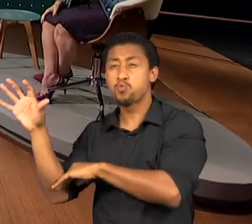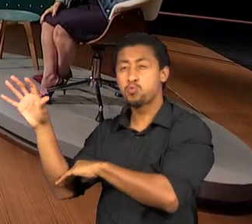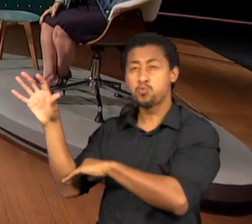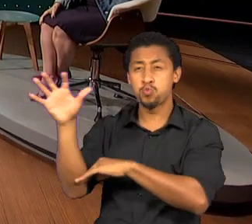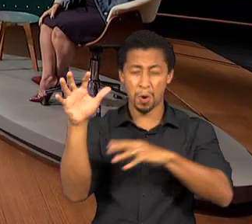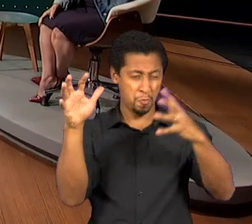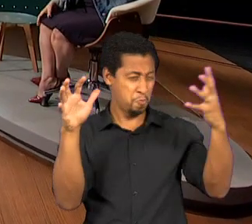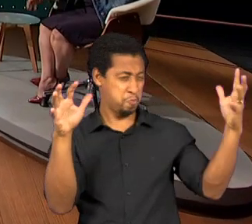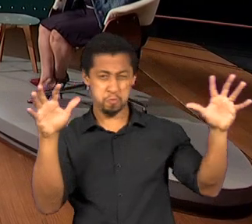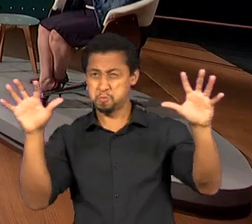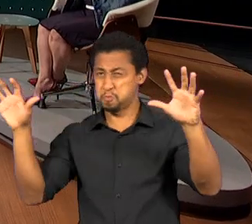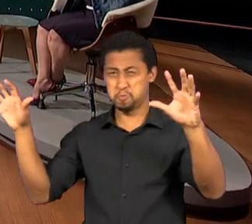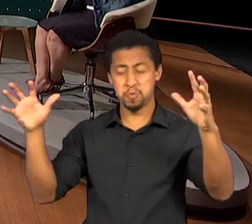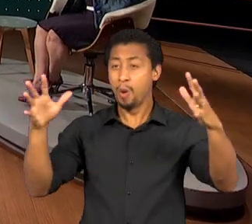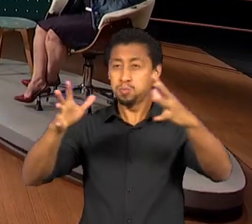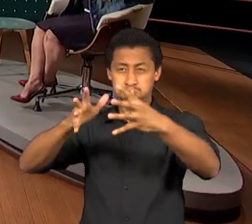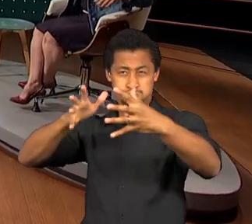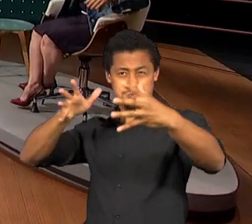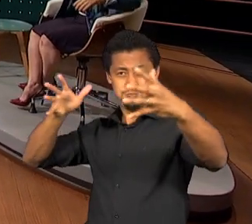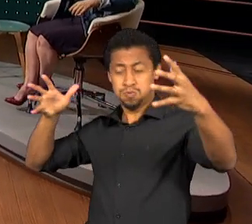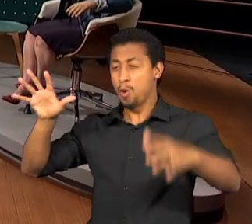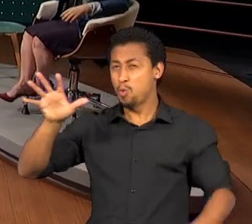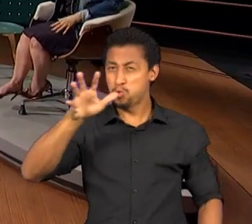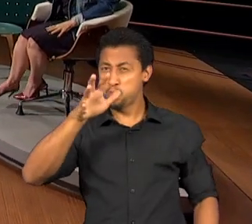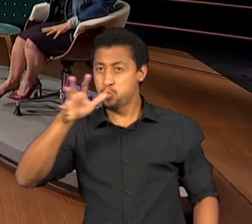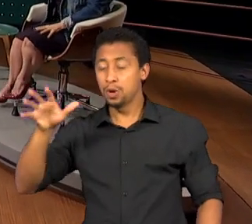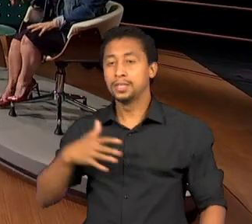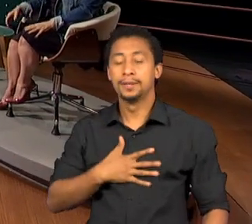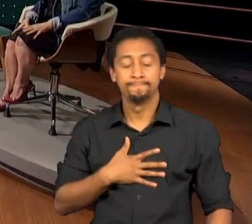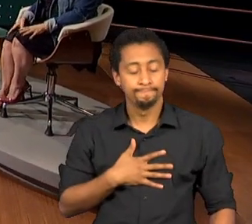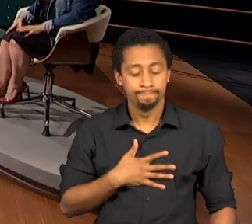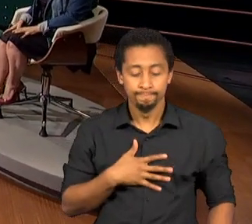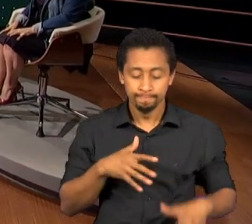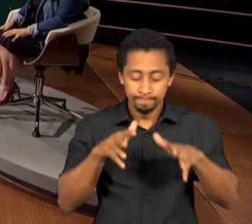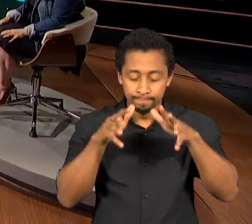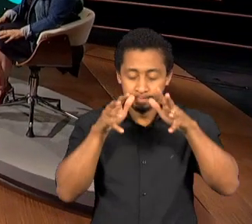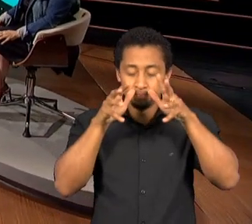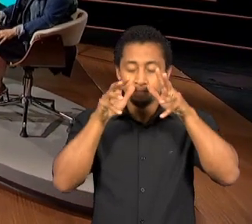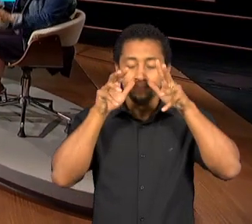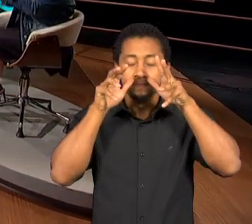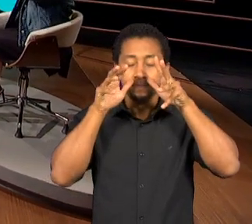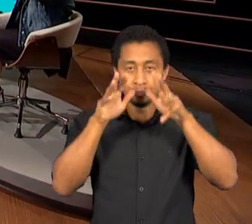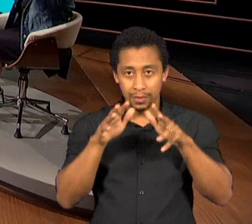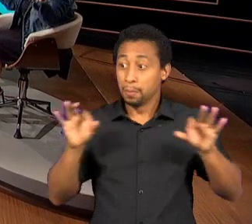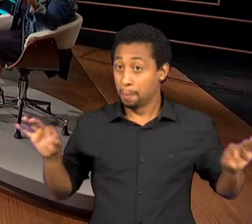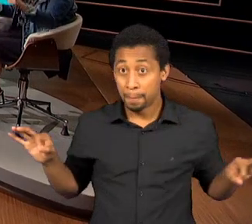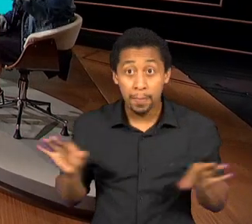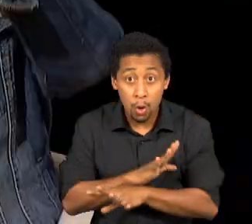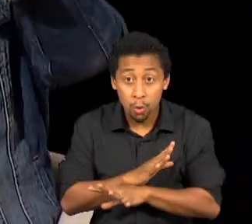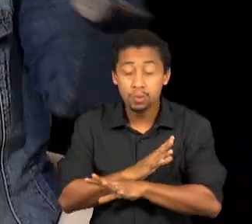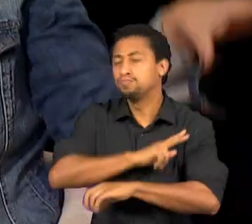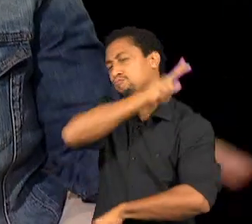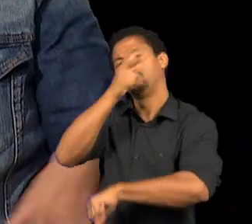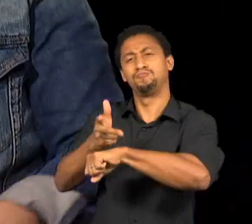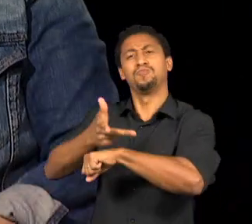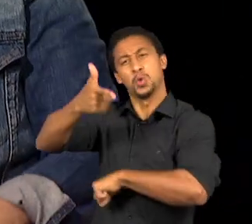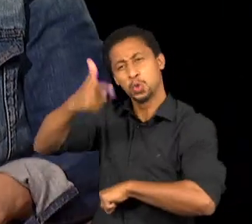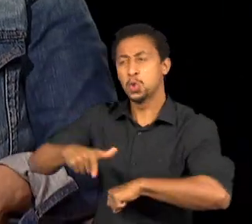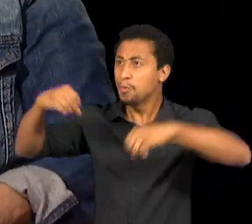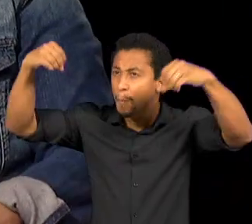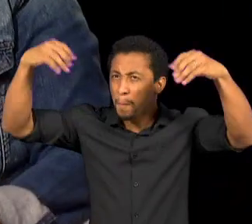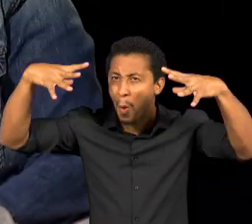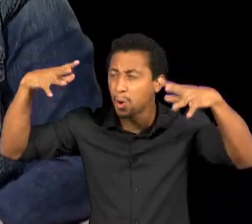imensos. Aí você respirava um pouco, vamos gravar, acendia tudo, desligava o